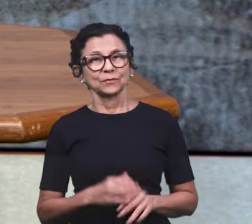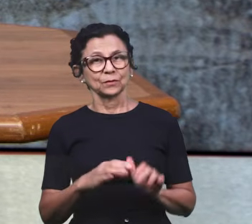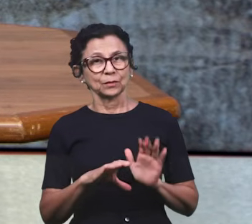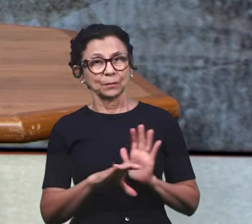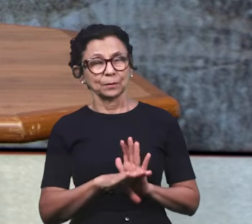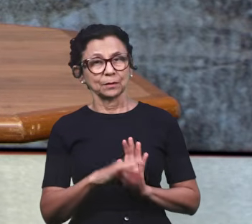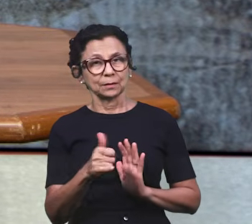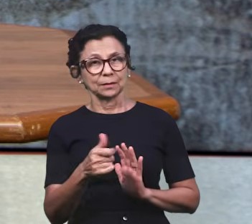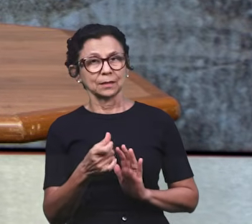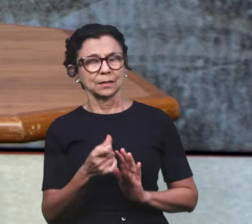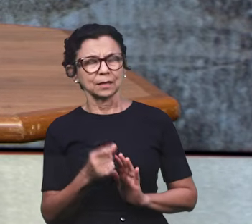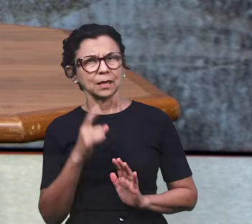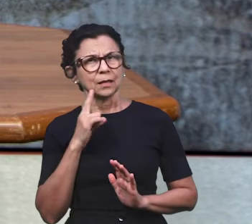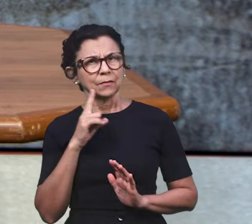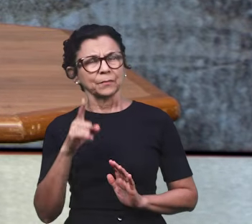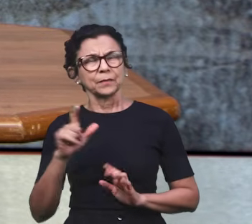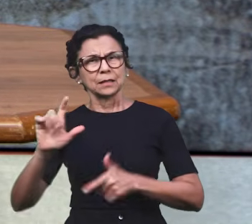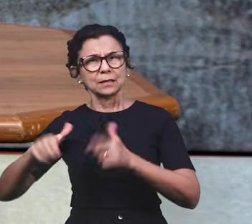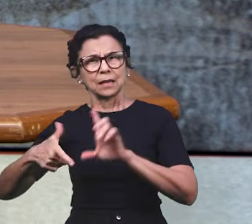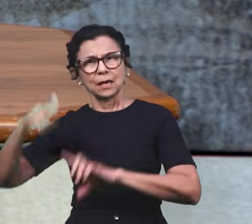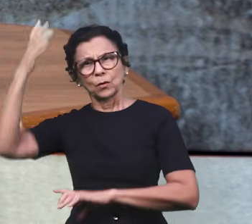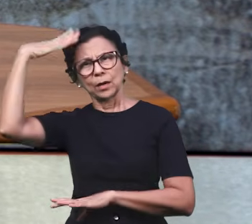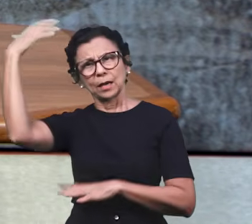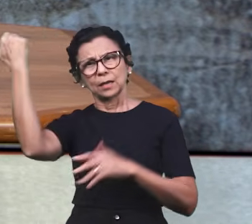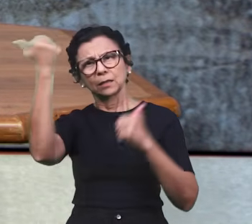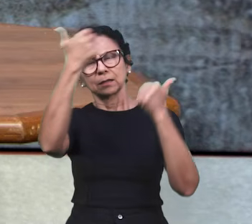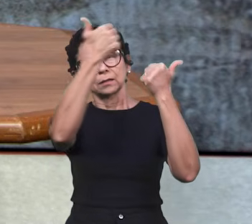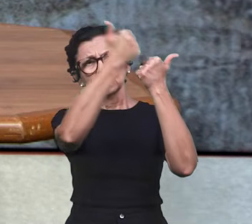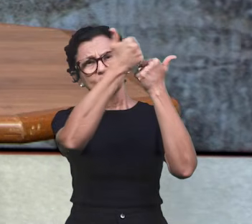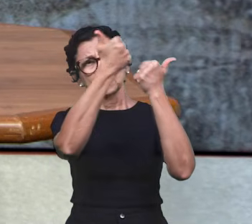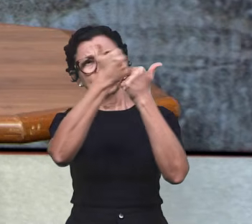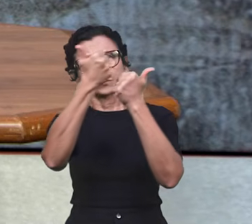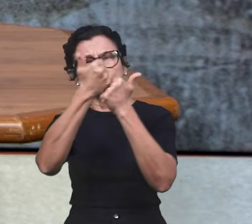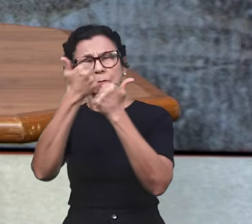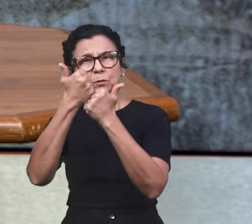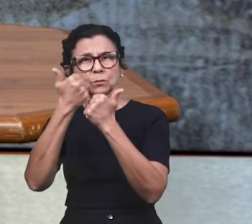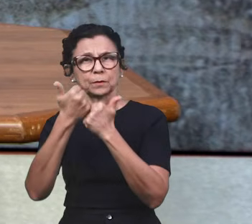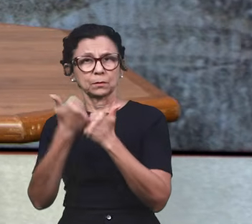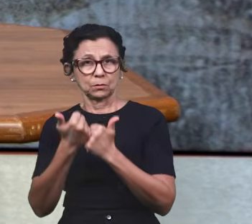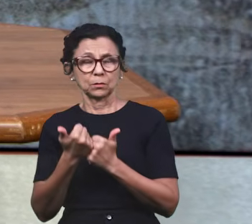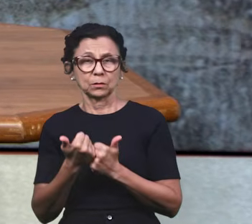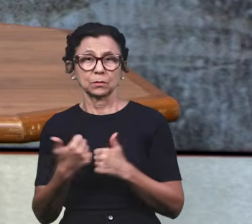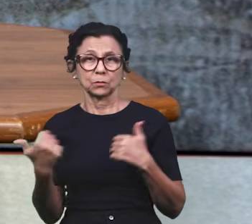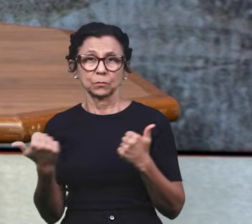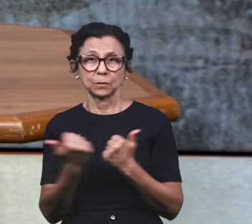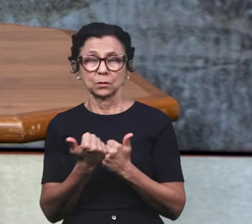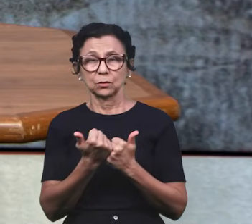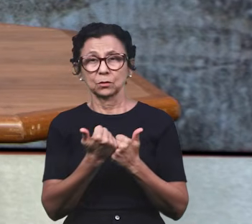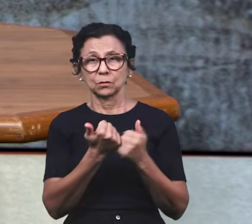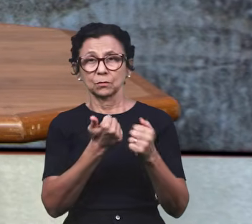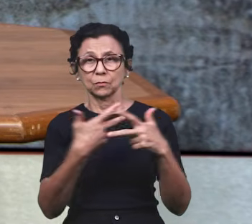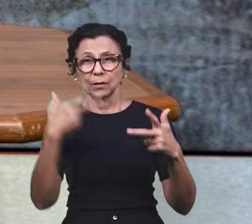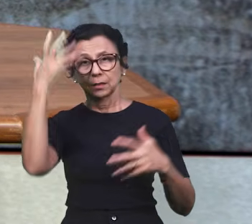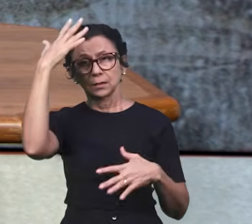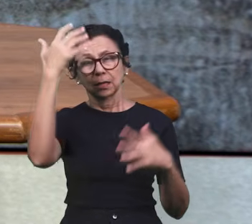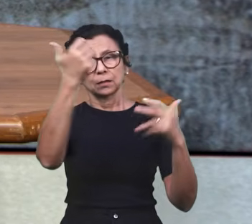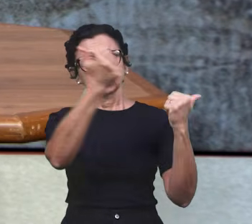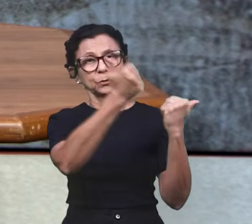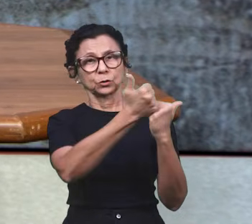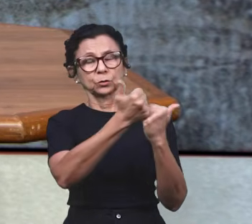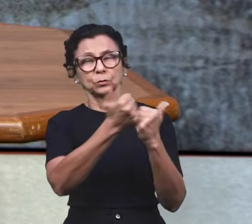sucessão dos reis de Israel, porque nesse período dessa sucessão, desses vários reis que nós lemos